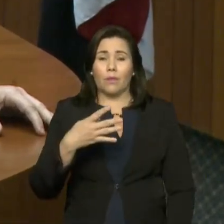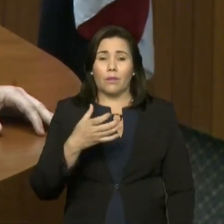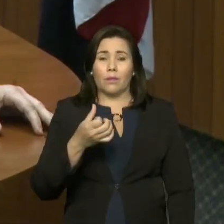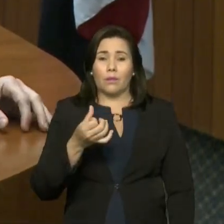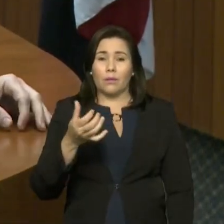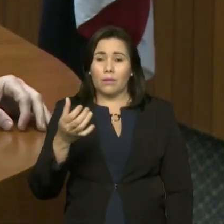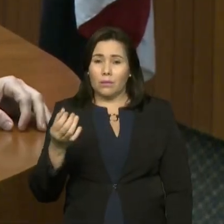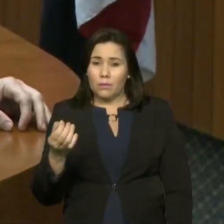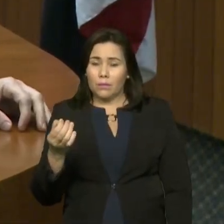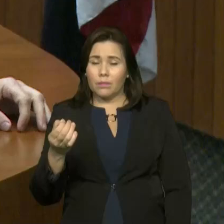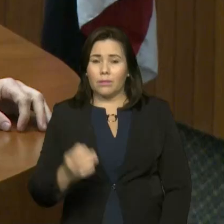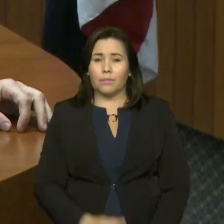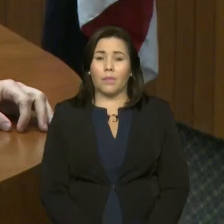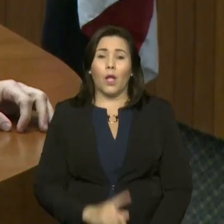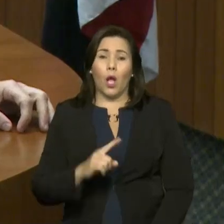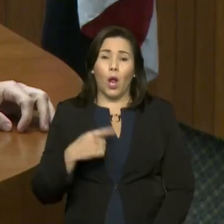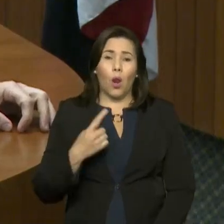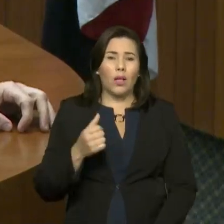cria